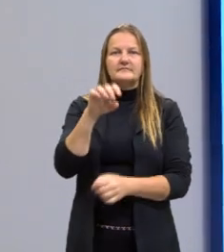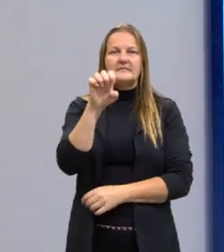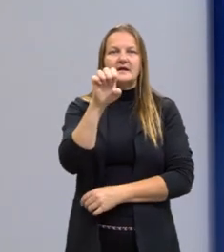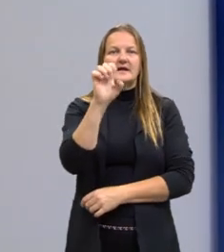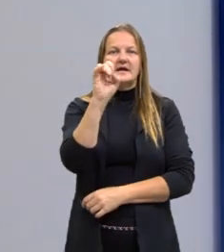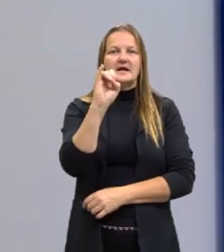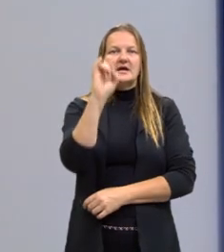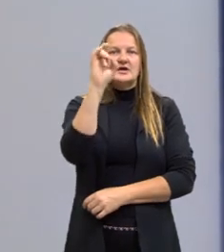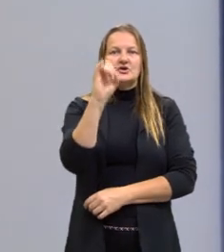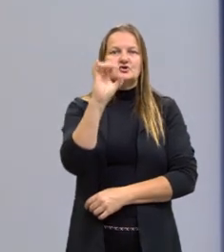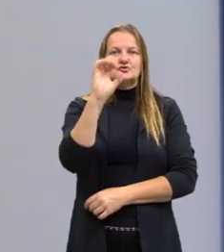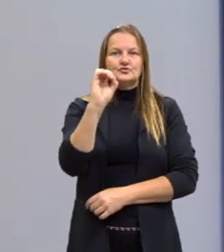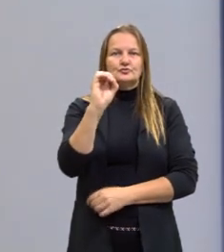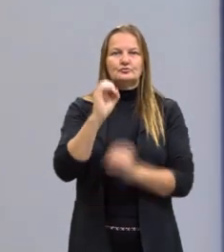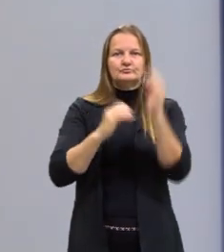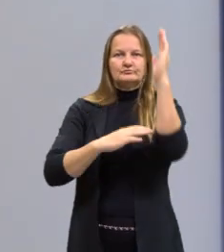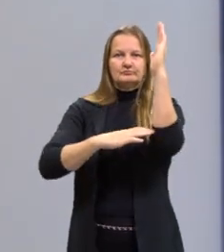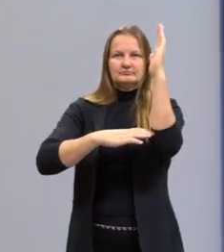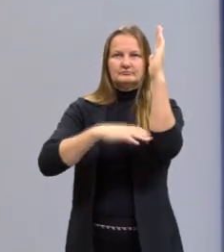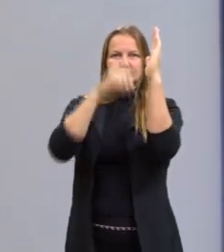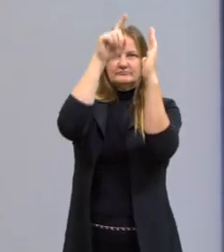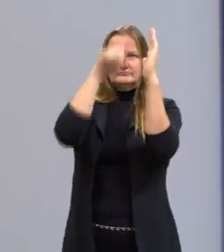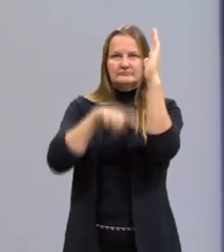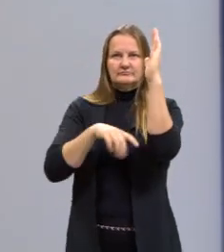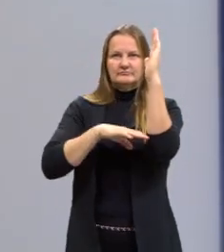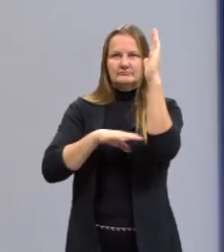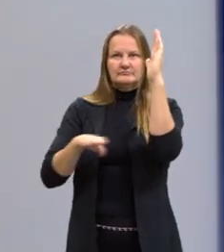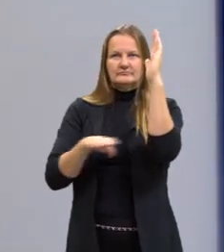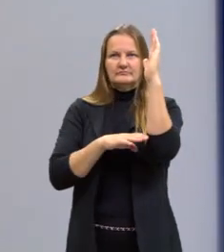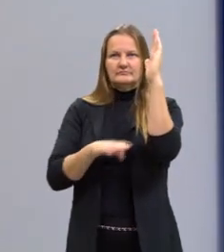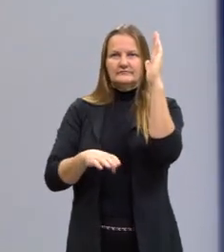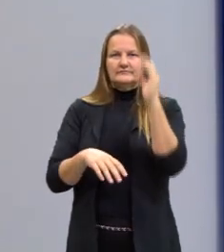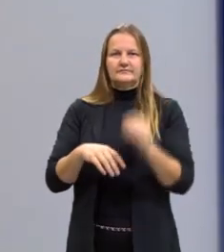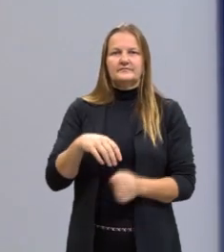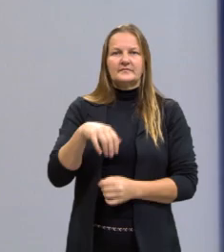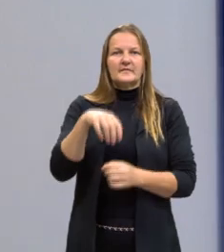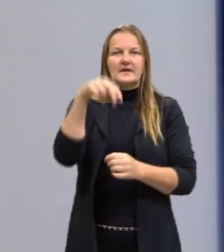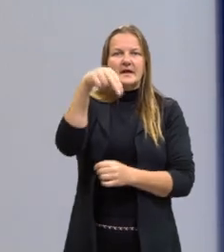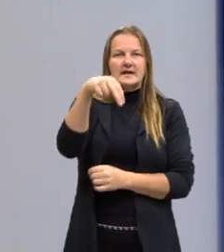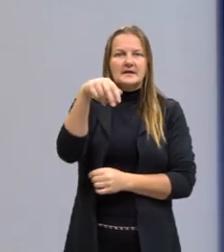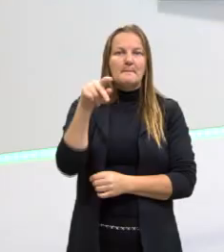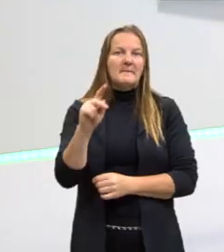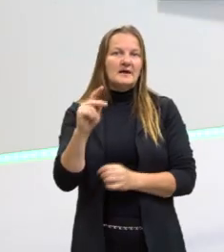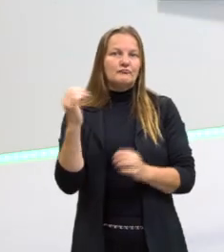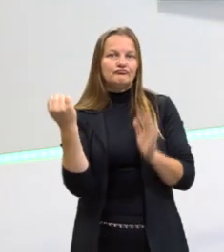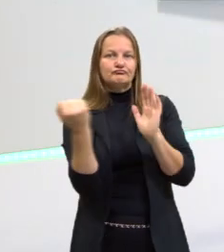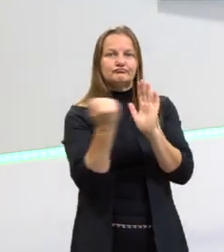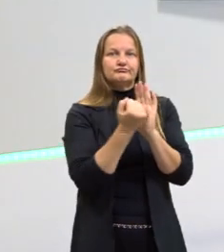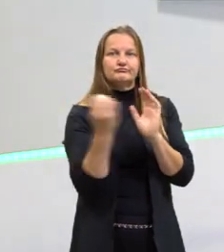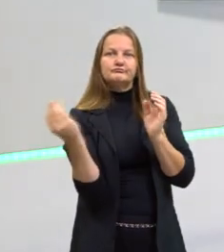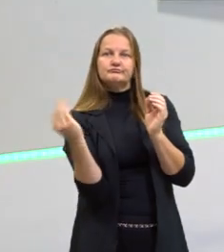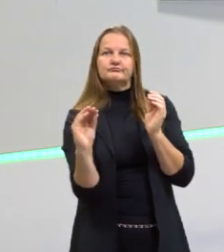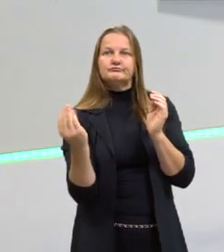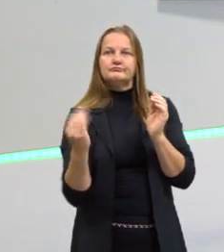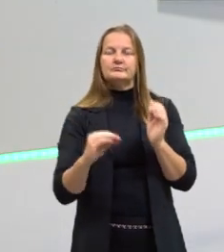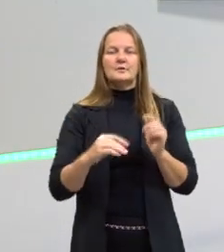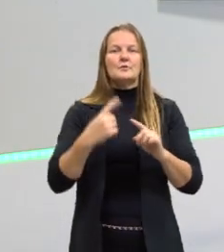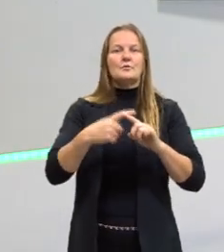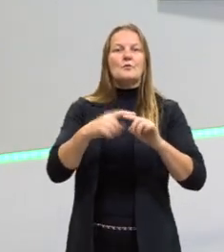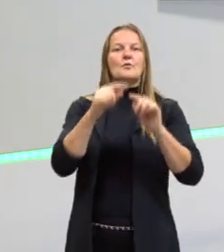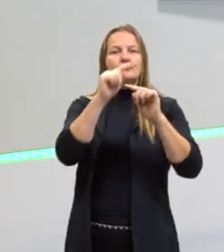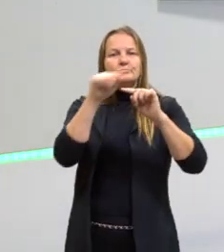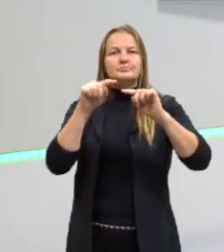desenhem as forças de novo né n e p Ah tá mas eu quero simplificar mais ainda